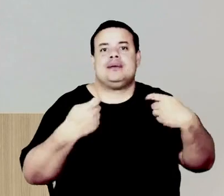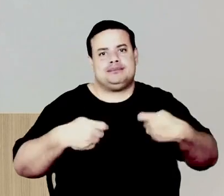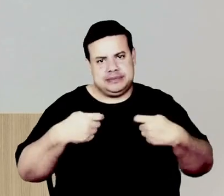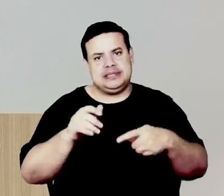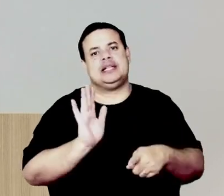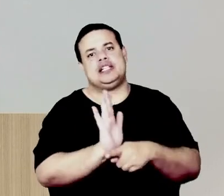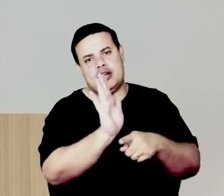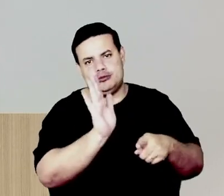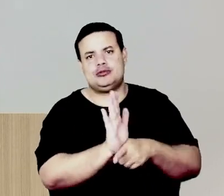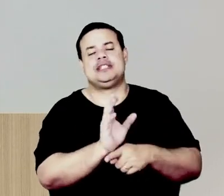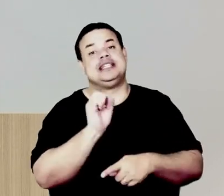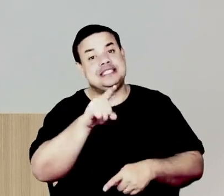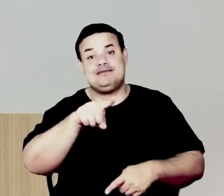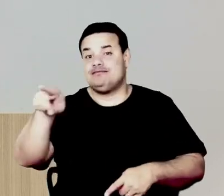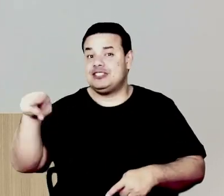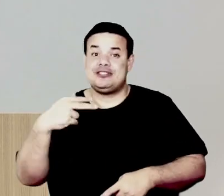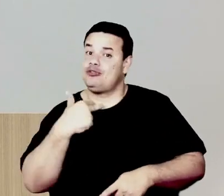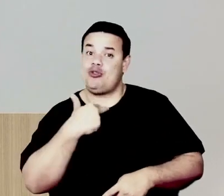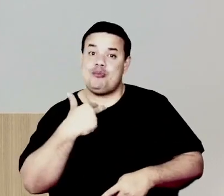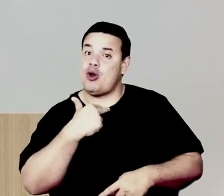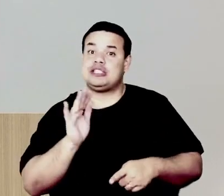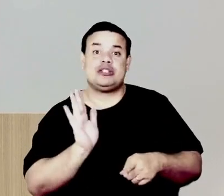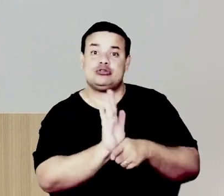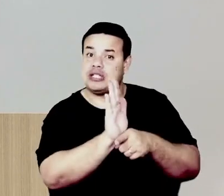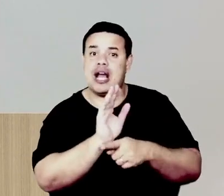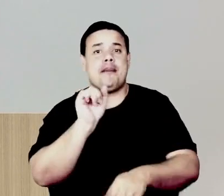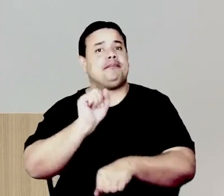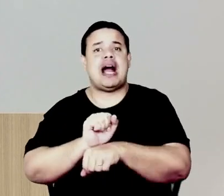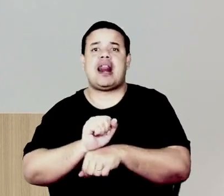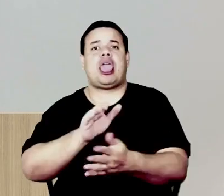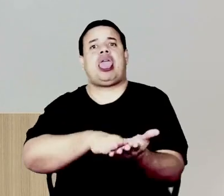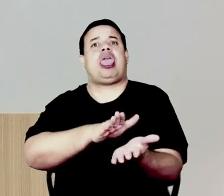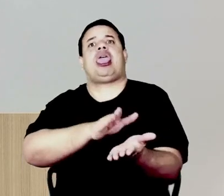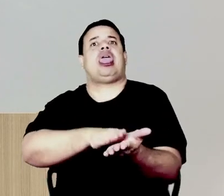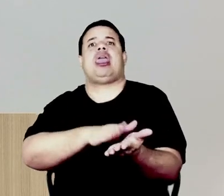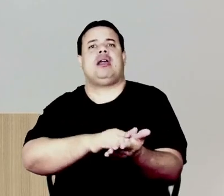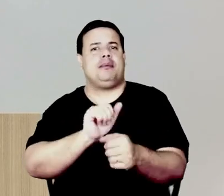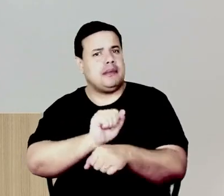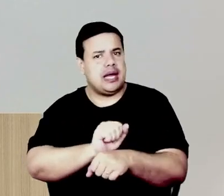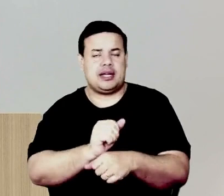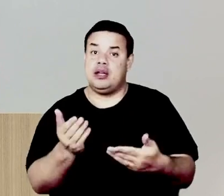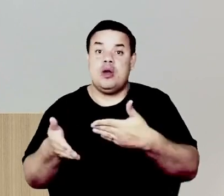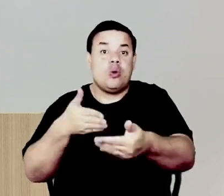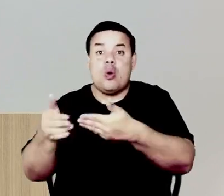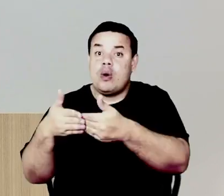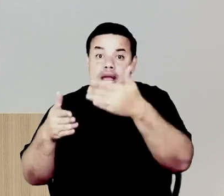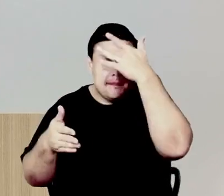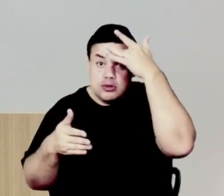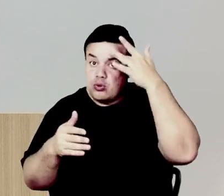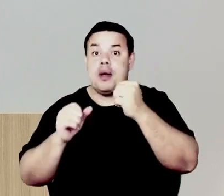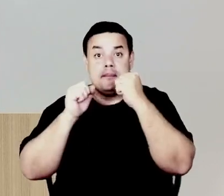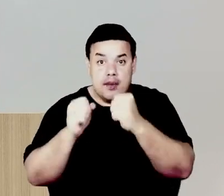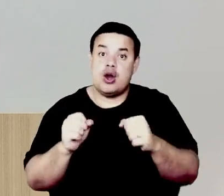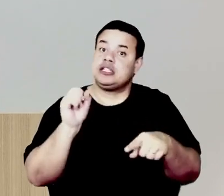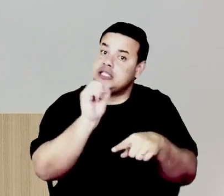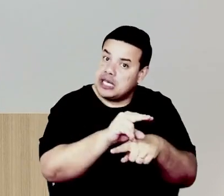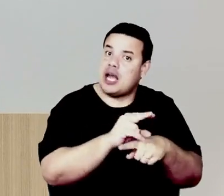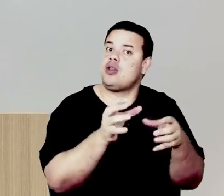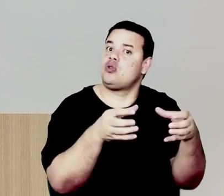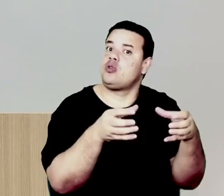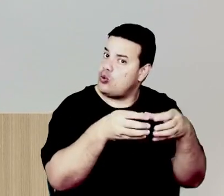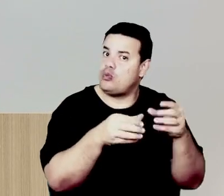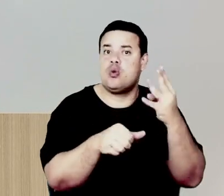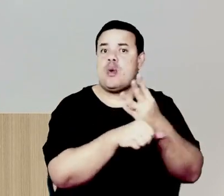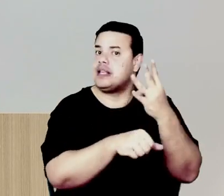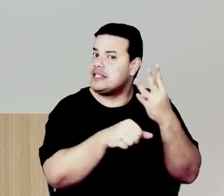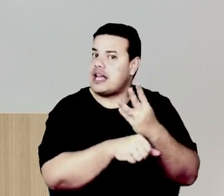puderem ajudar, parem de cobrar, porque qualquer um pode ser Vida Animais. É só pegar um WhatsApp, um Facebook, um